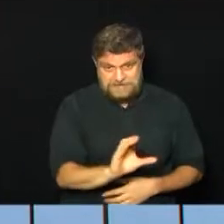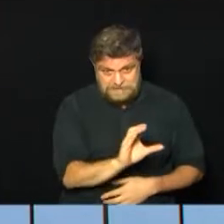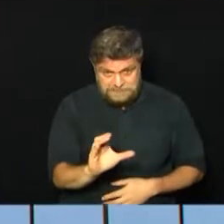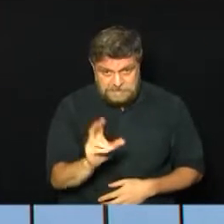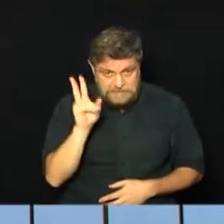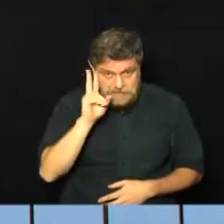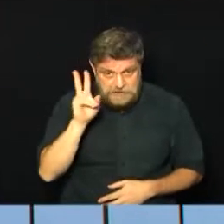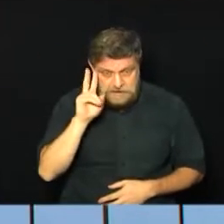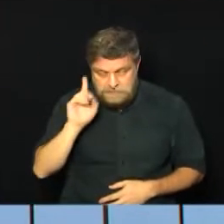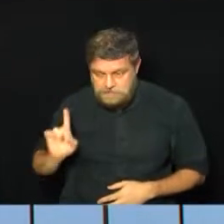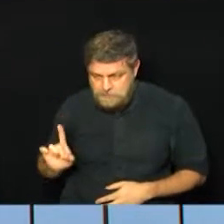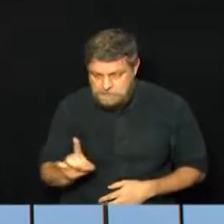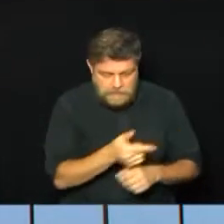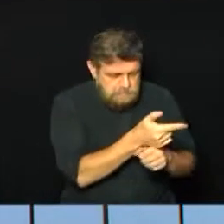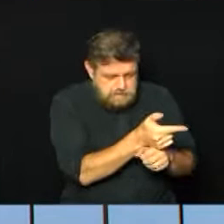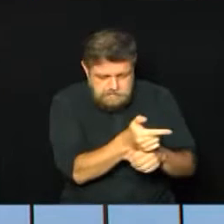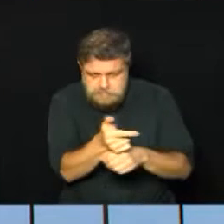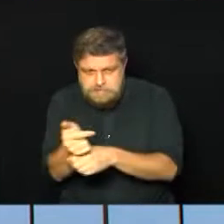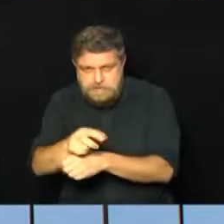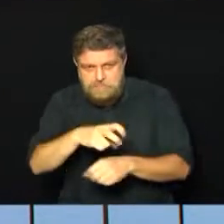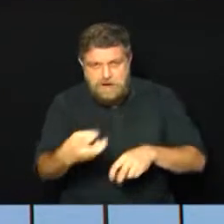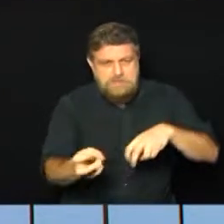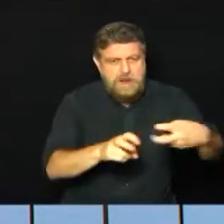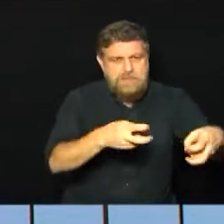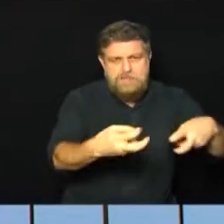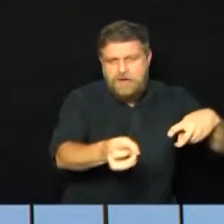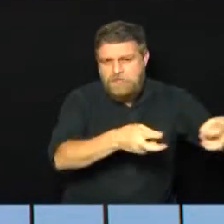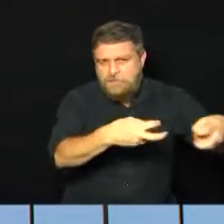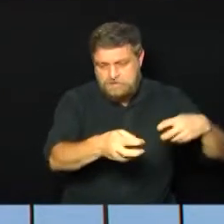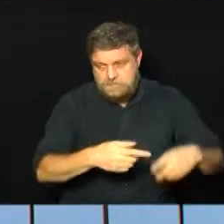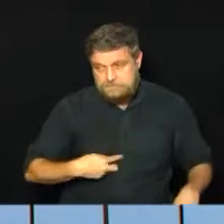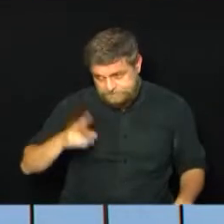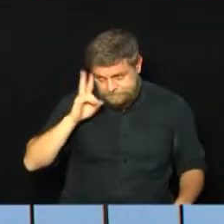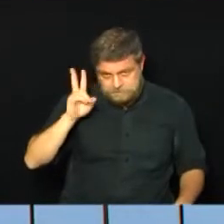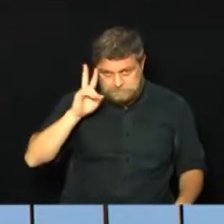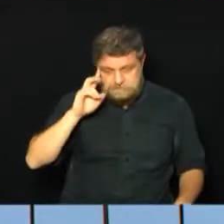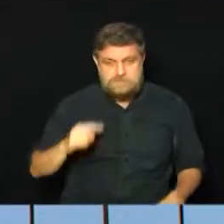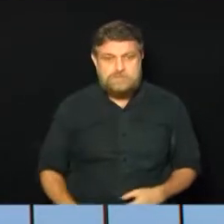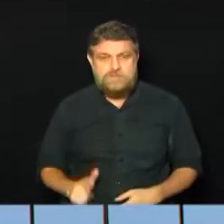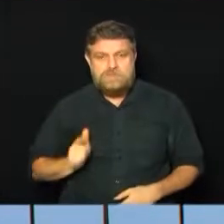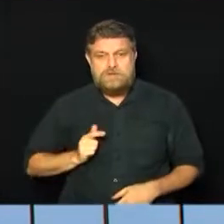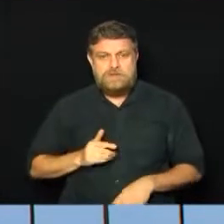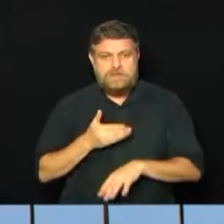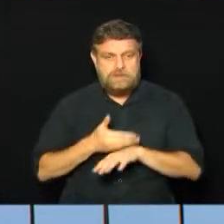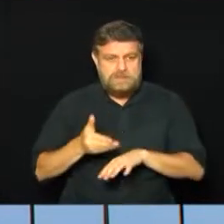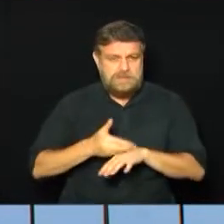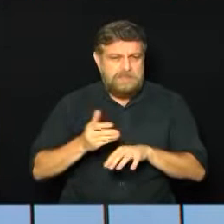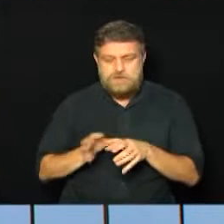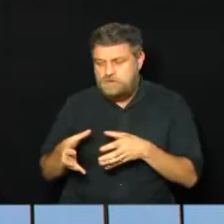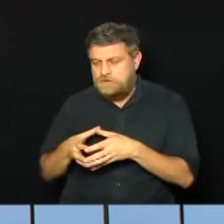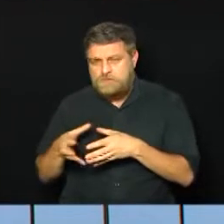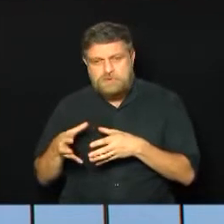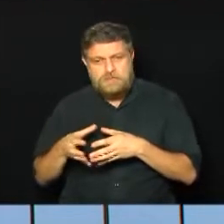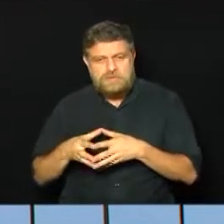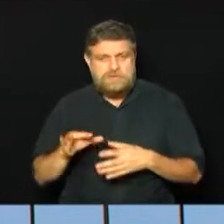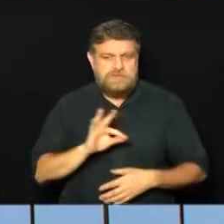dá uma ideia de que a coisa não está tão longe da gente, né? E você tem treinamento de brigada em qualquer,